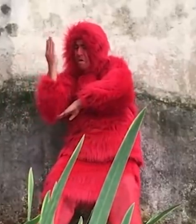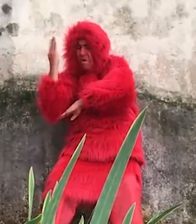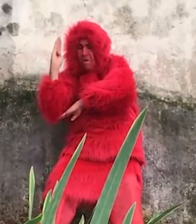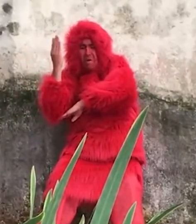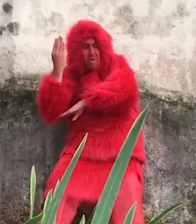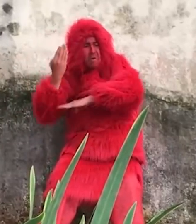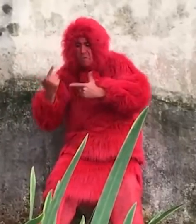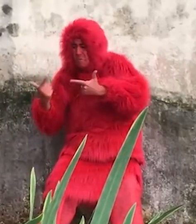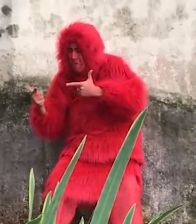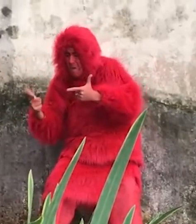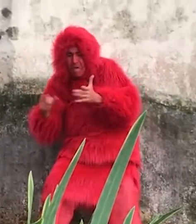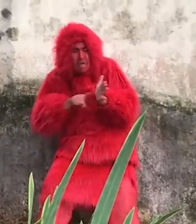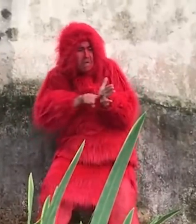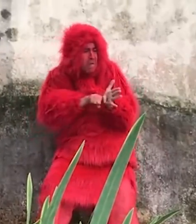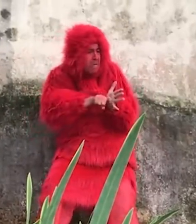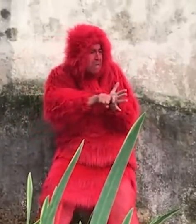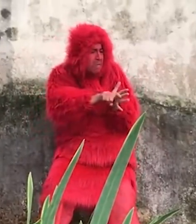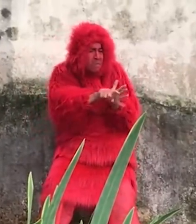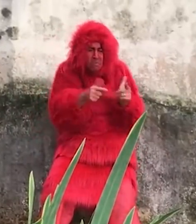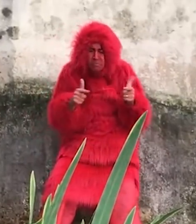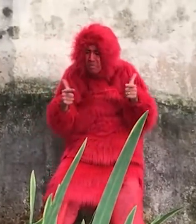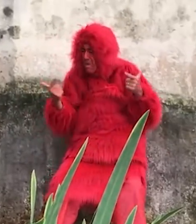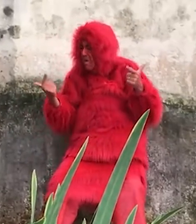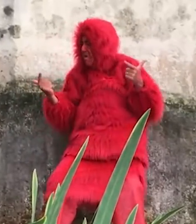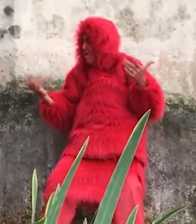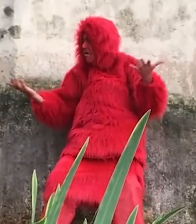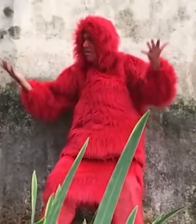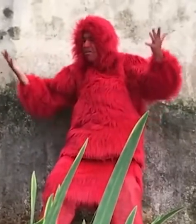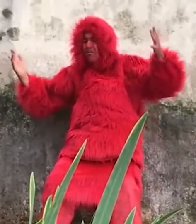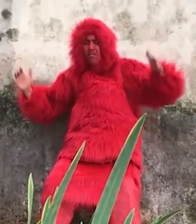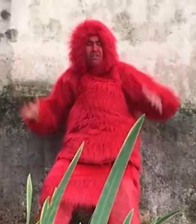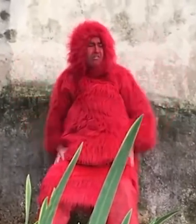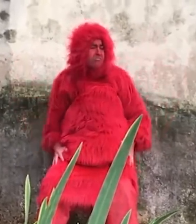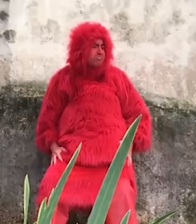Não tem lenha, nem minhoca.